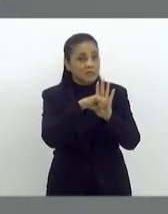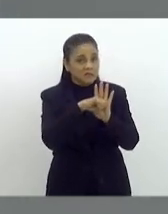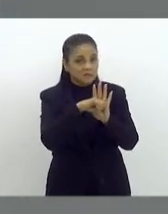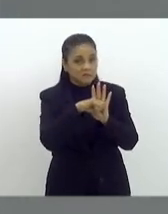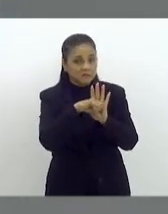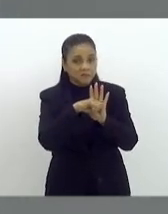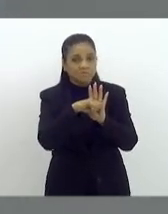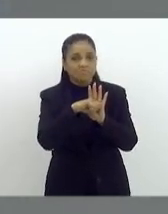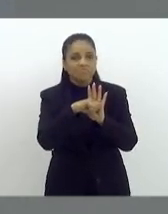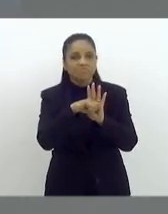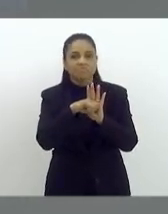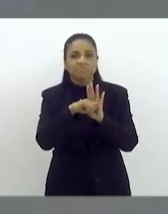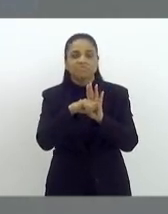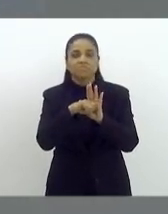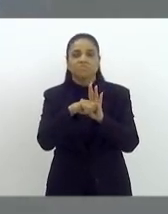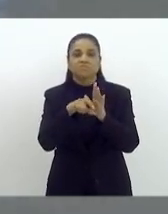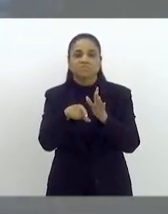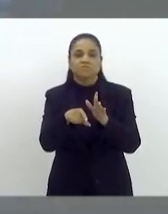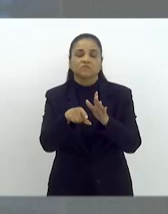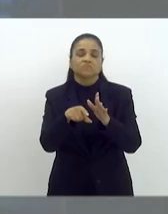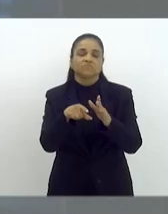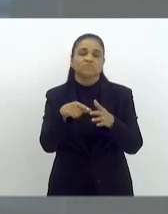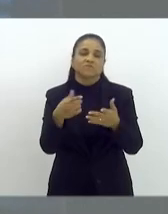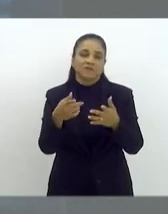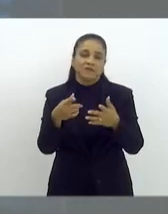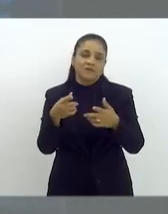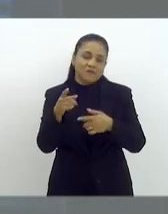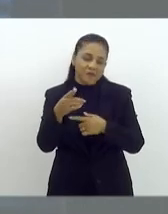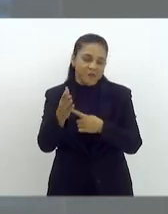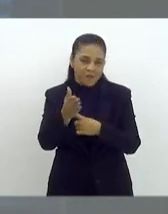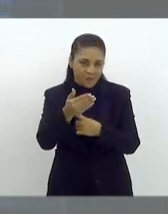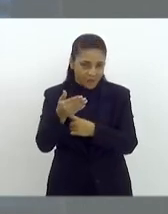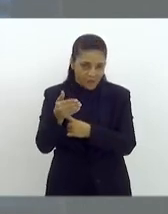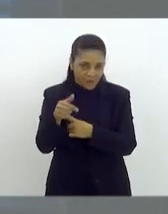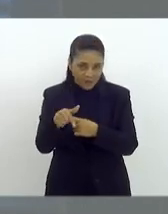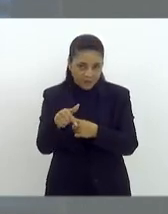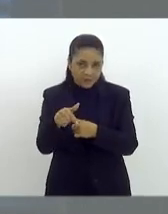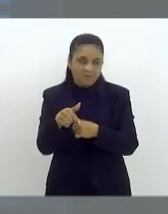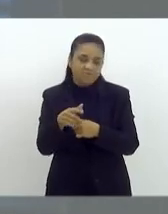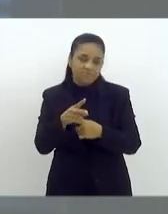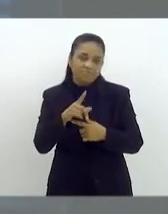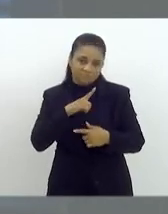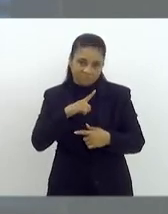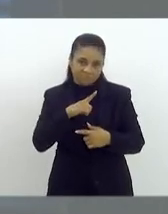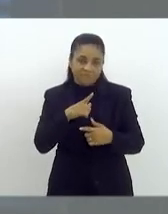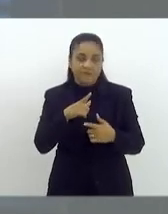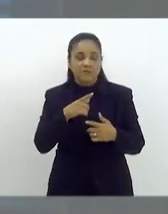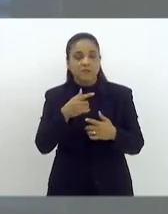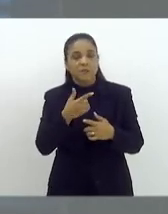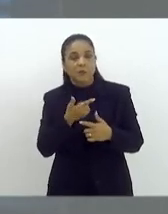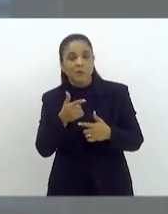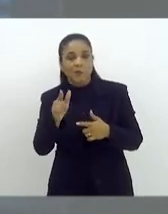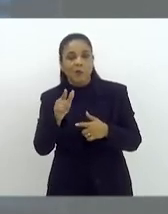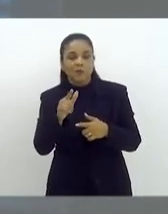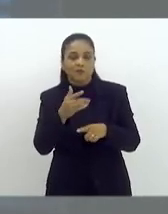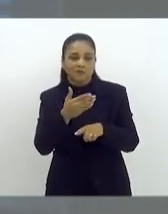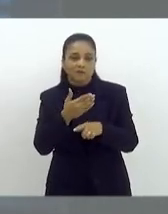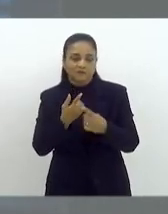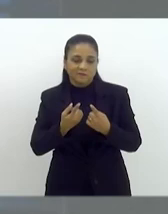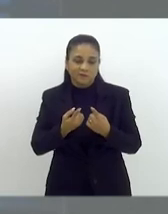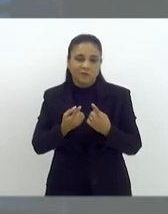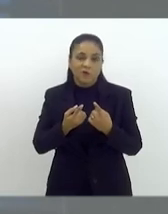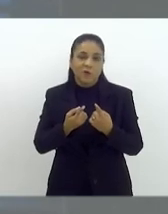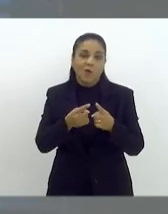se valer da adoção desses dispositivos e por outras vezes serão praticados justamente contra